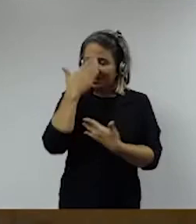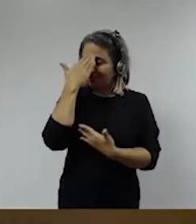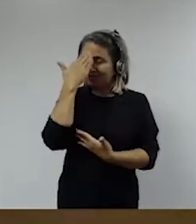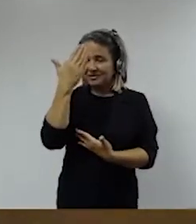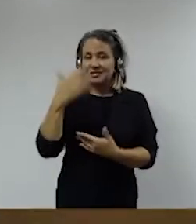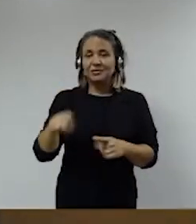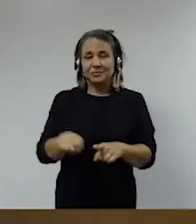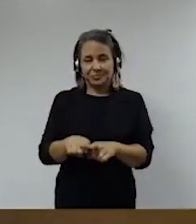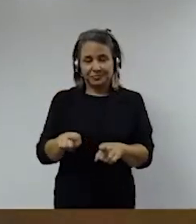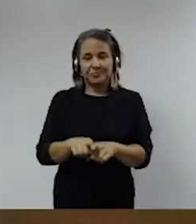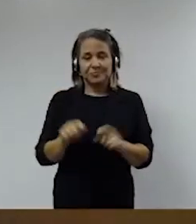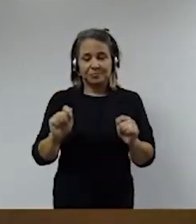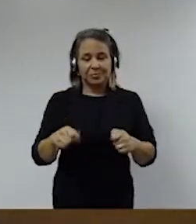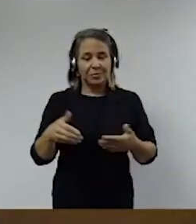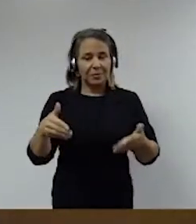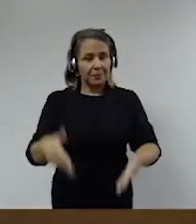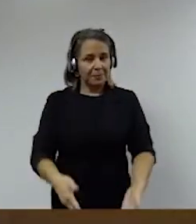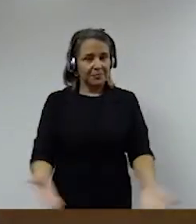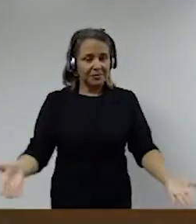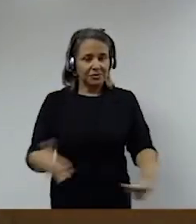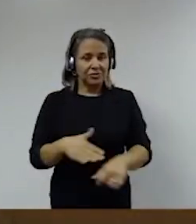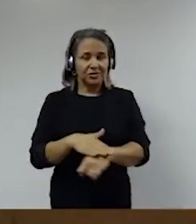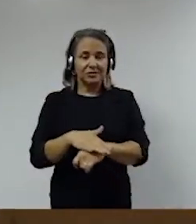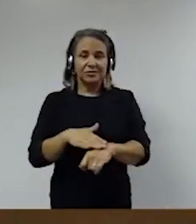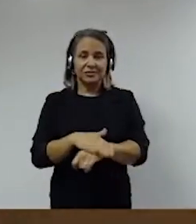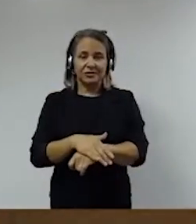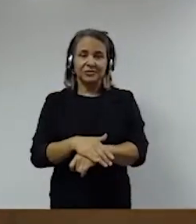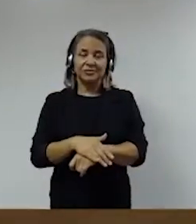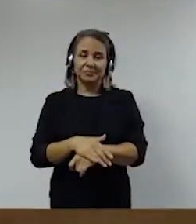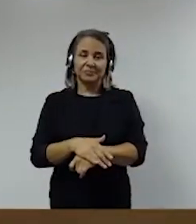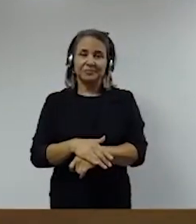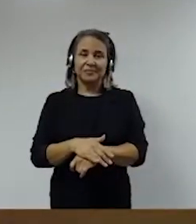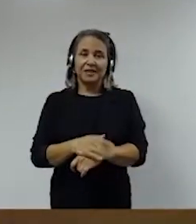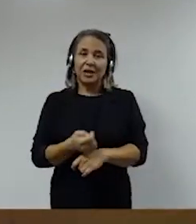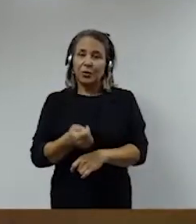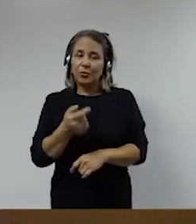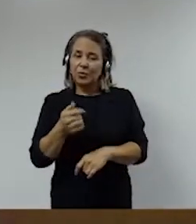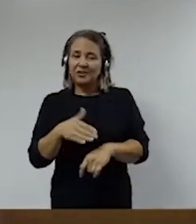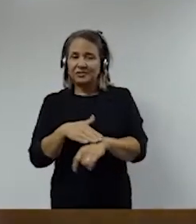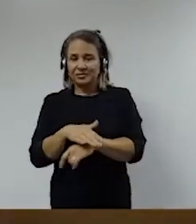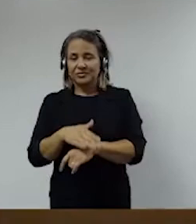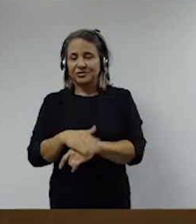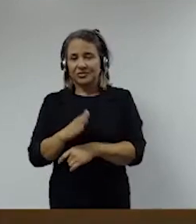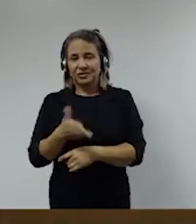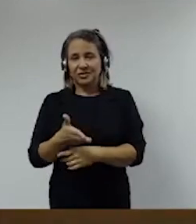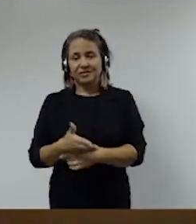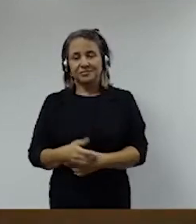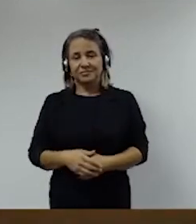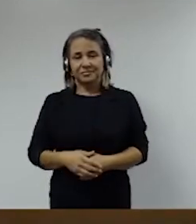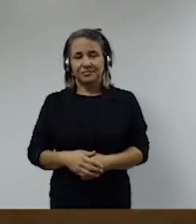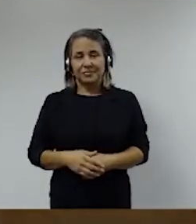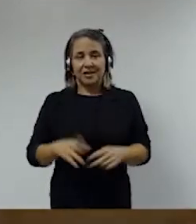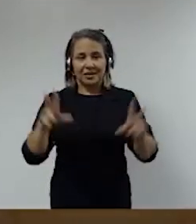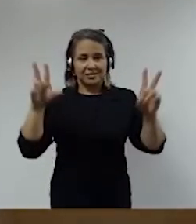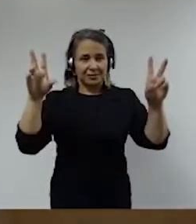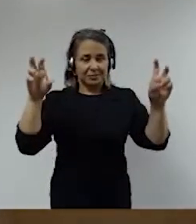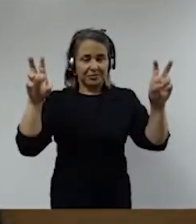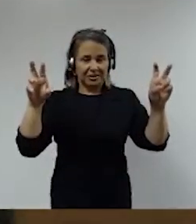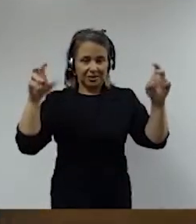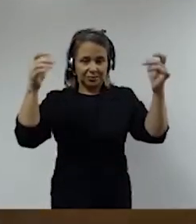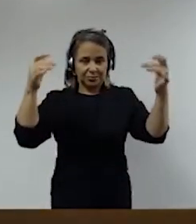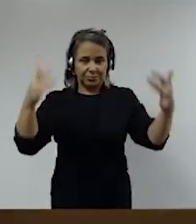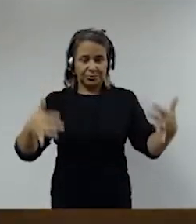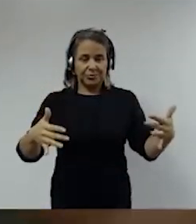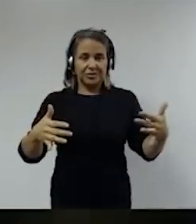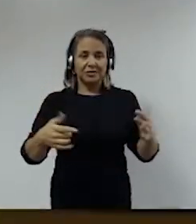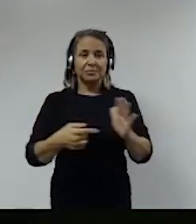em poder participar aqui esta noite, né, esse fim de tarde já iniciando a noite, deste painel que trata de